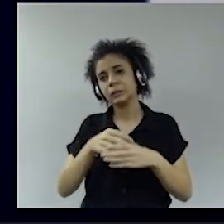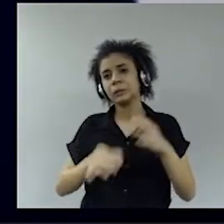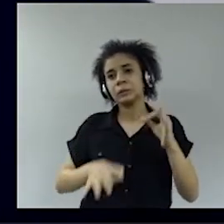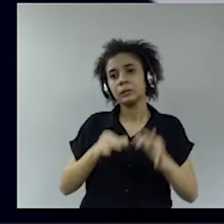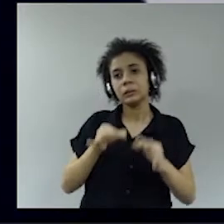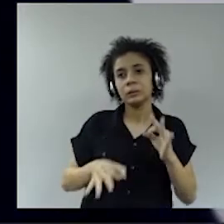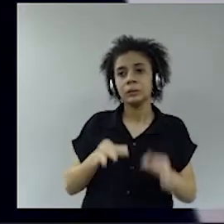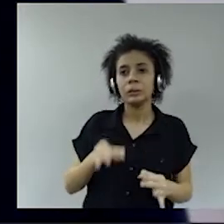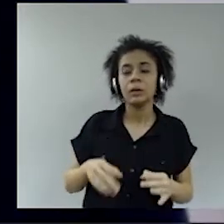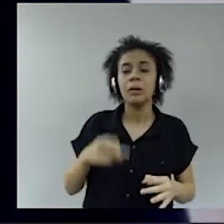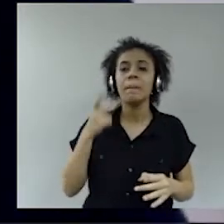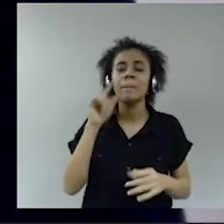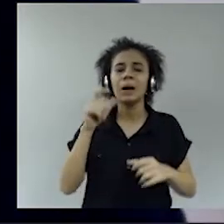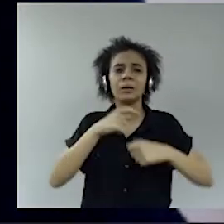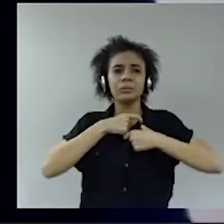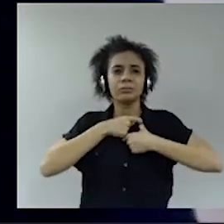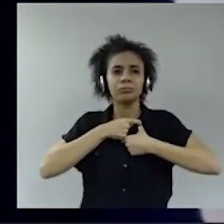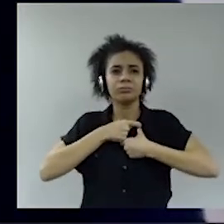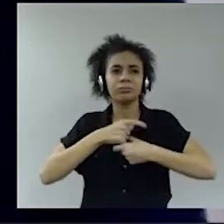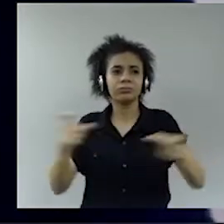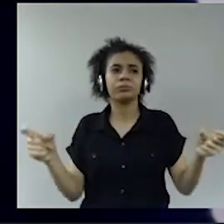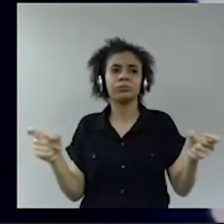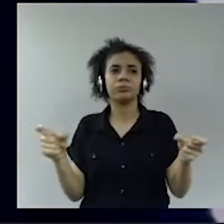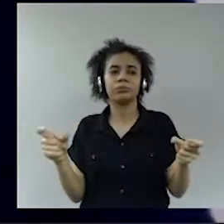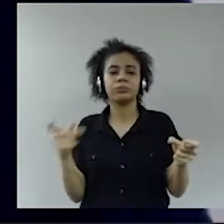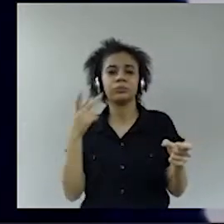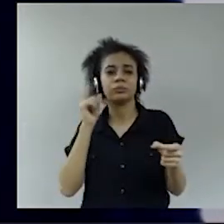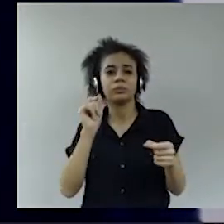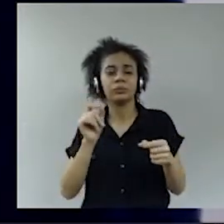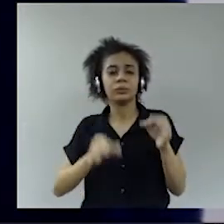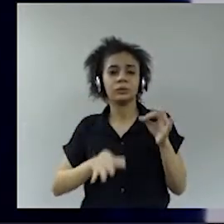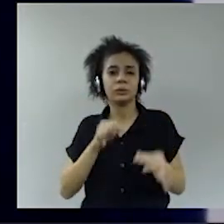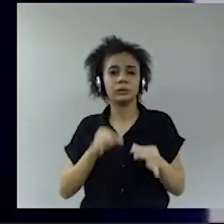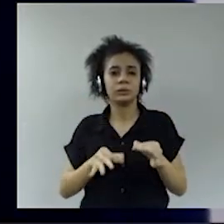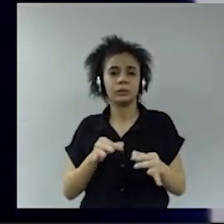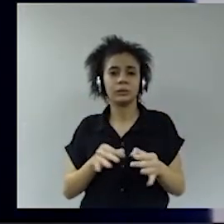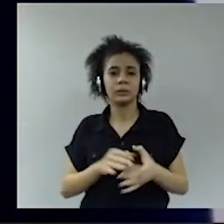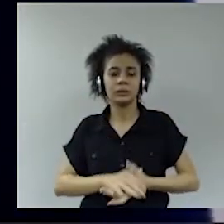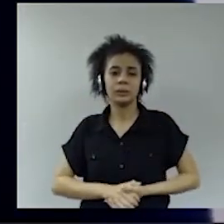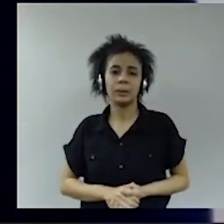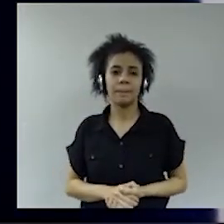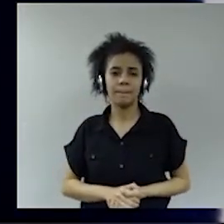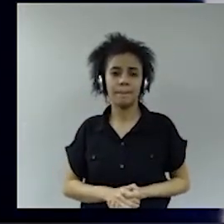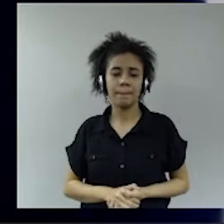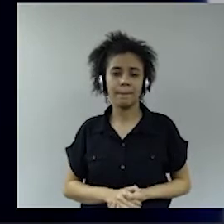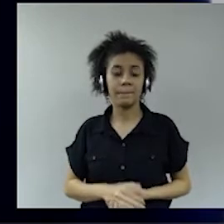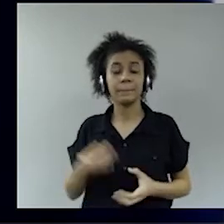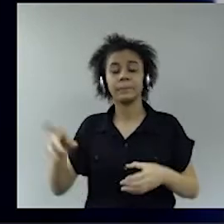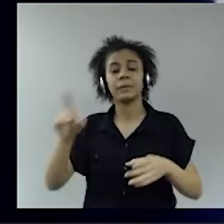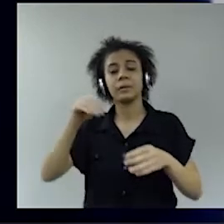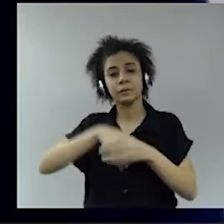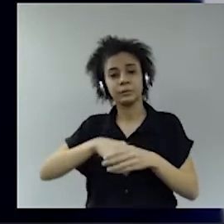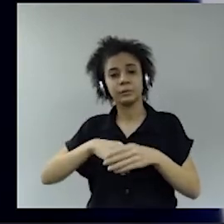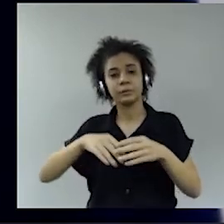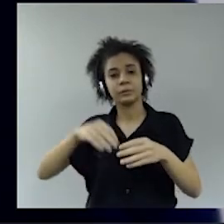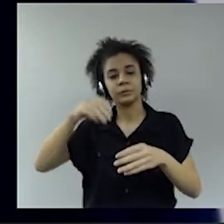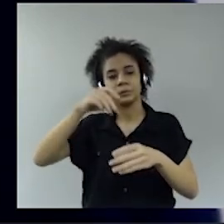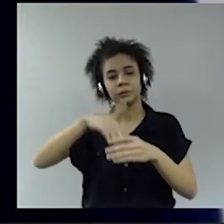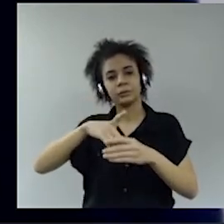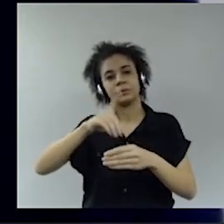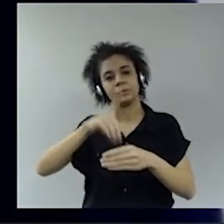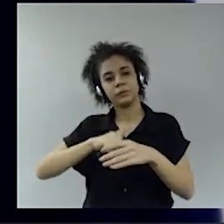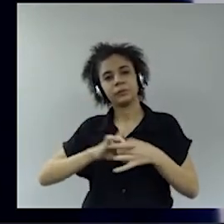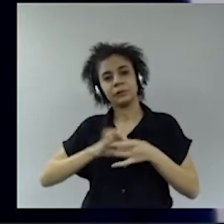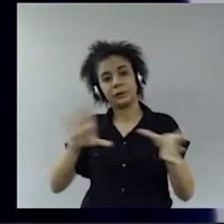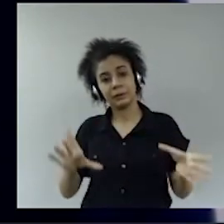lições para engrandecer o Tribunal da Cidadania. Ter a oportunidade